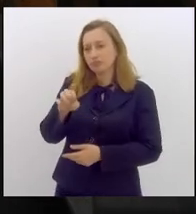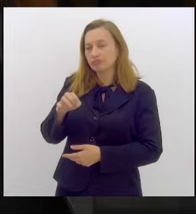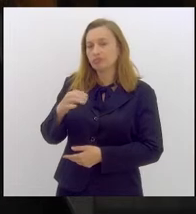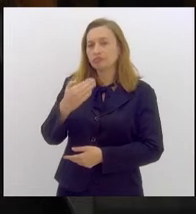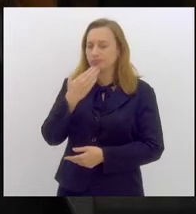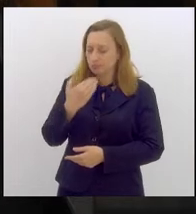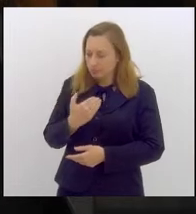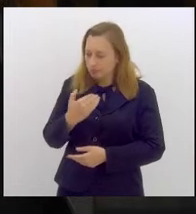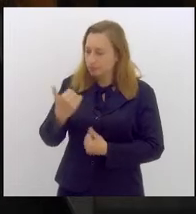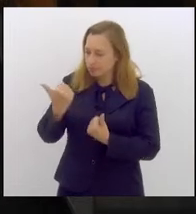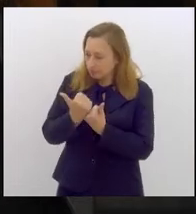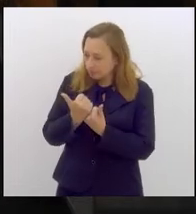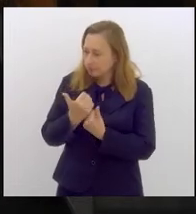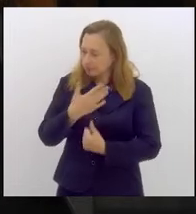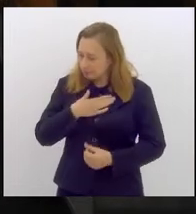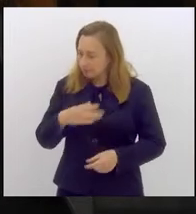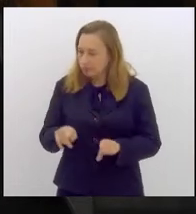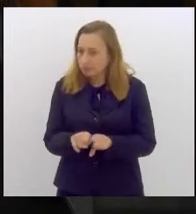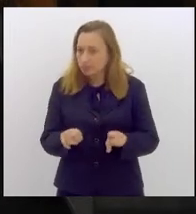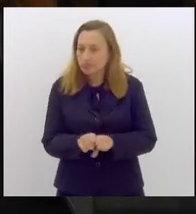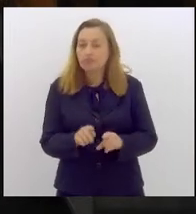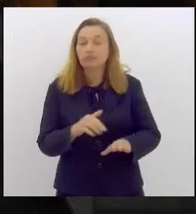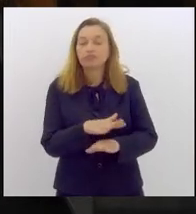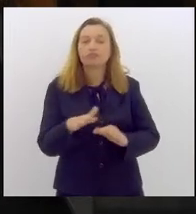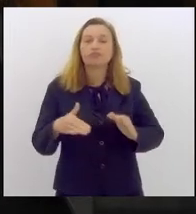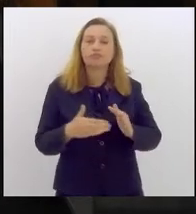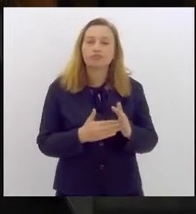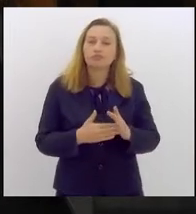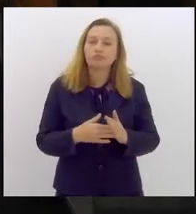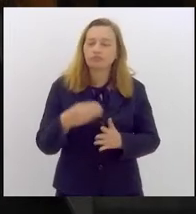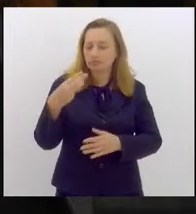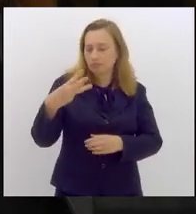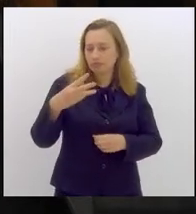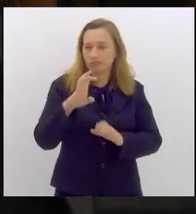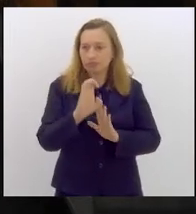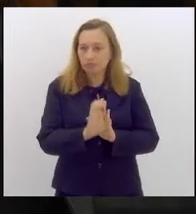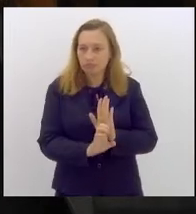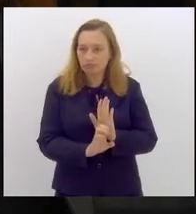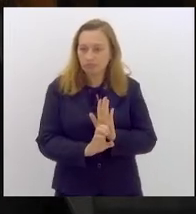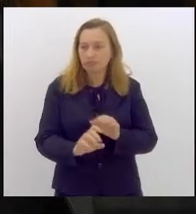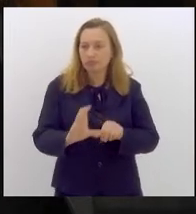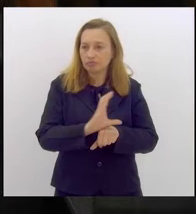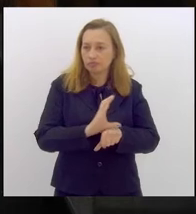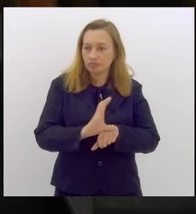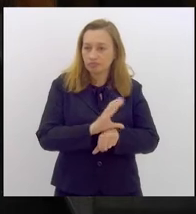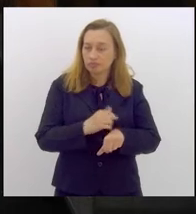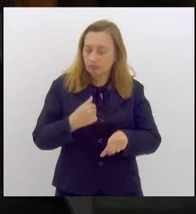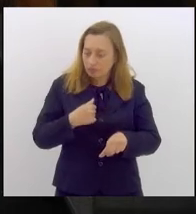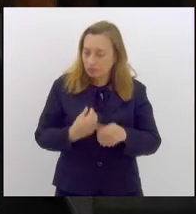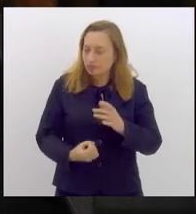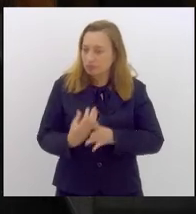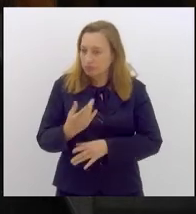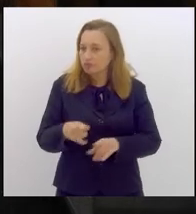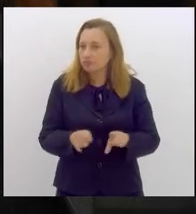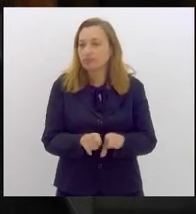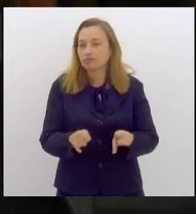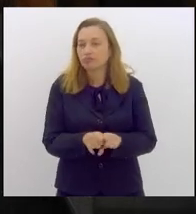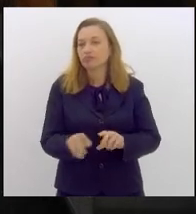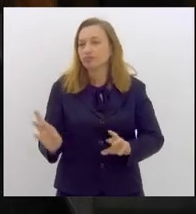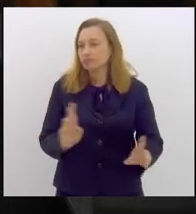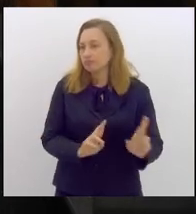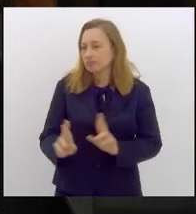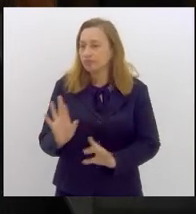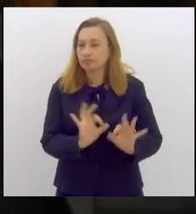meu, pedindo apoio. E todas as três emendas constitucionais, inclusive a que eu sou autor, em relação ao